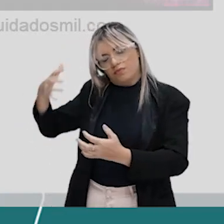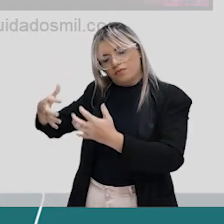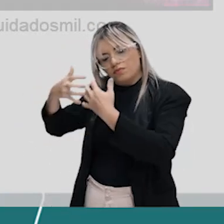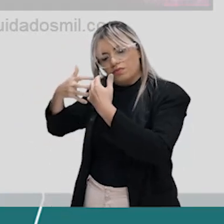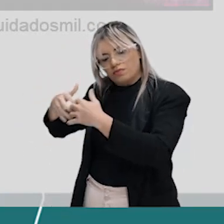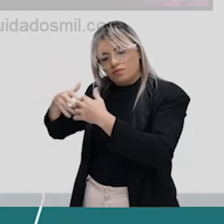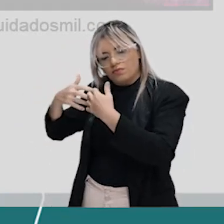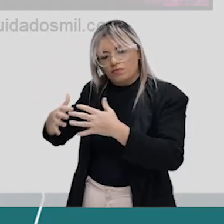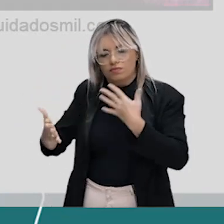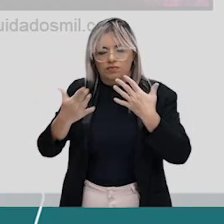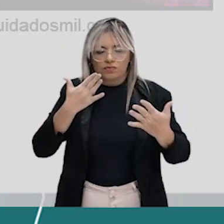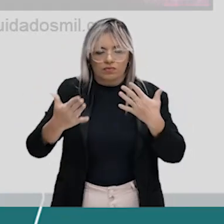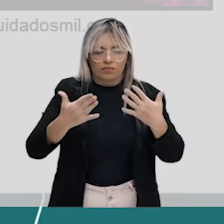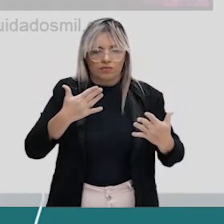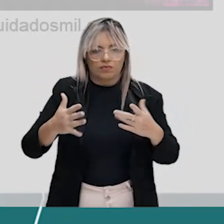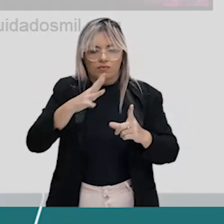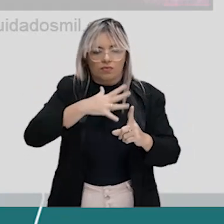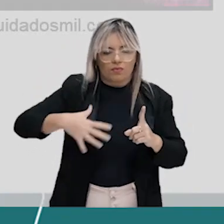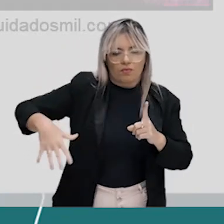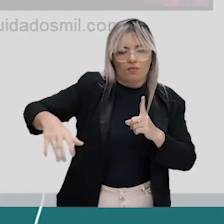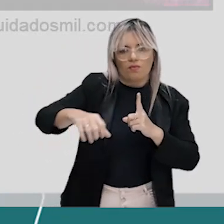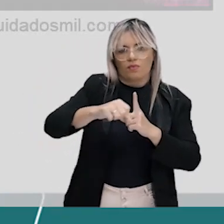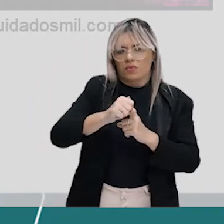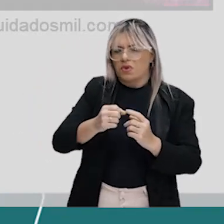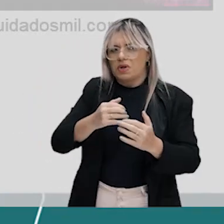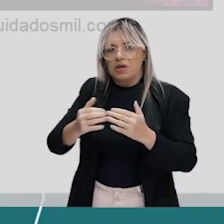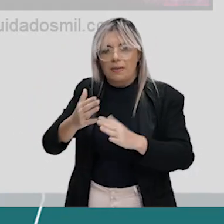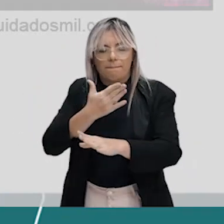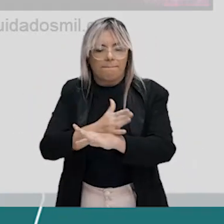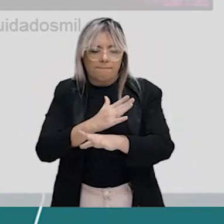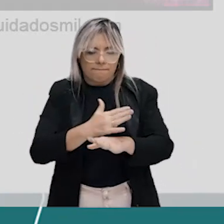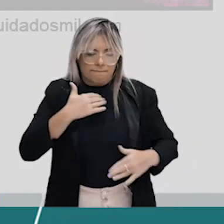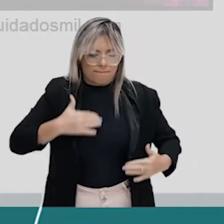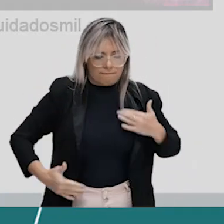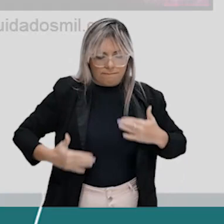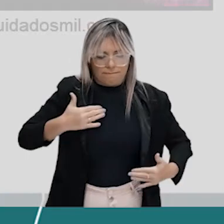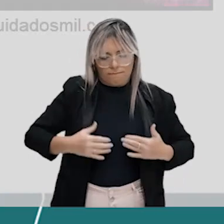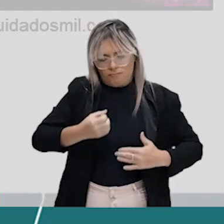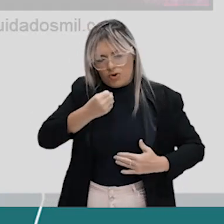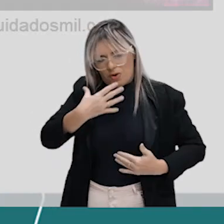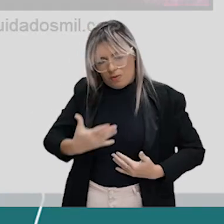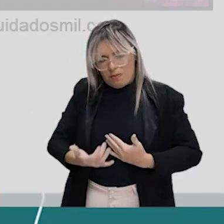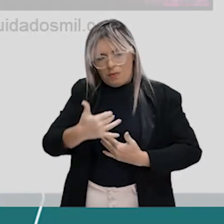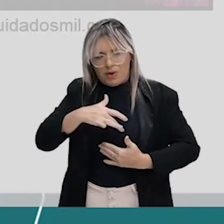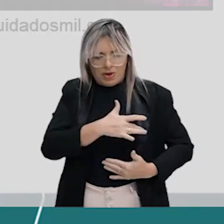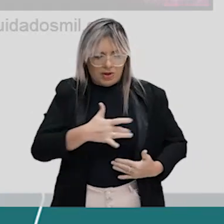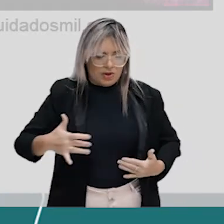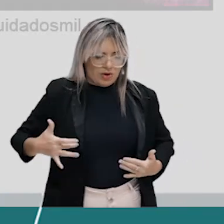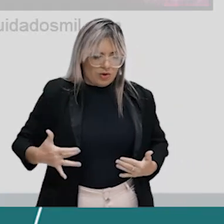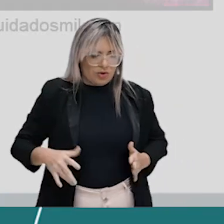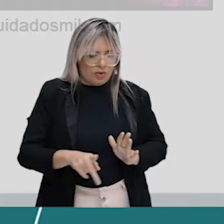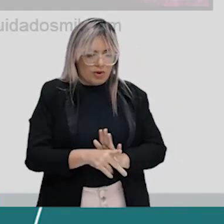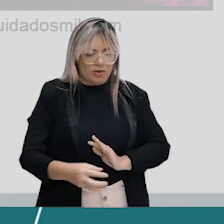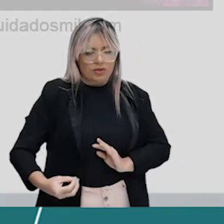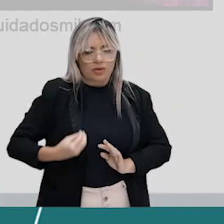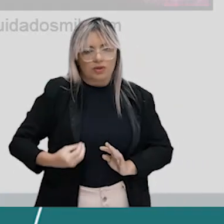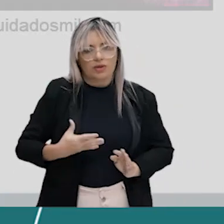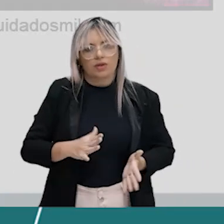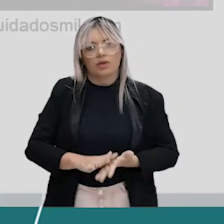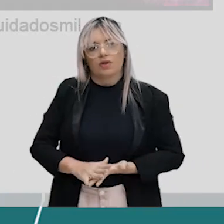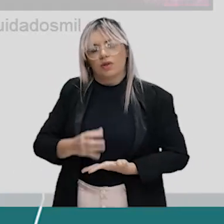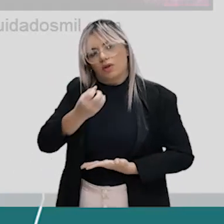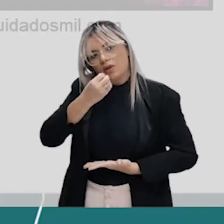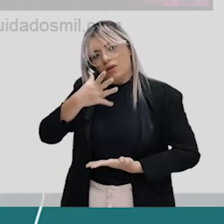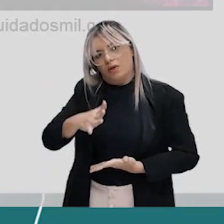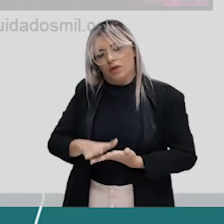cognitivos, sociais. Qualquer prática corporal vai trazer benefícios para a saúde do indivíduo, tá? Então, os